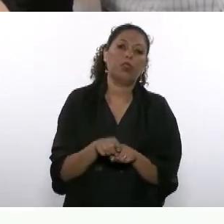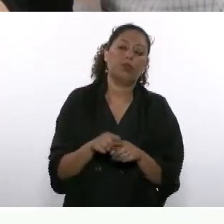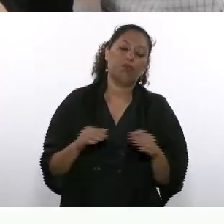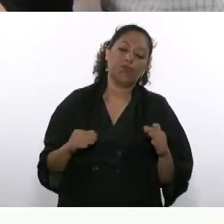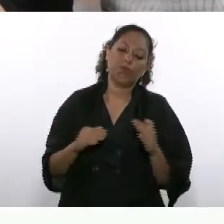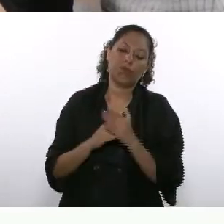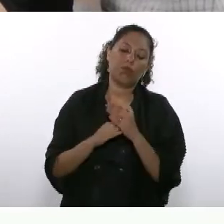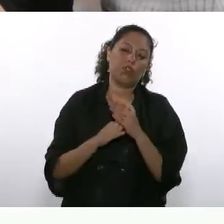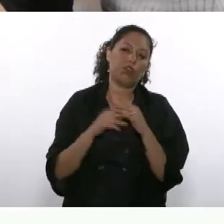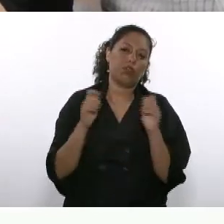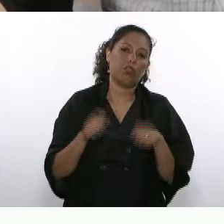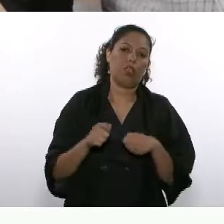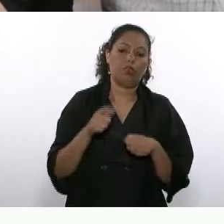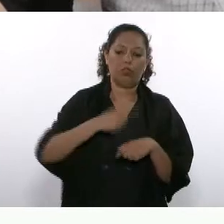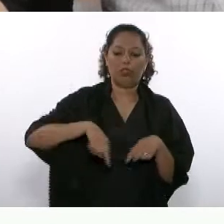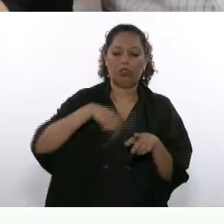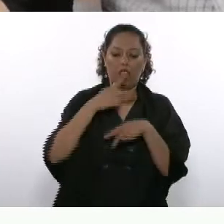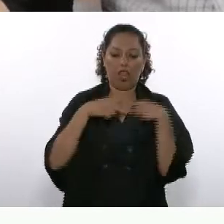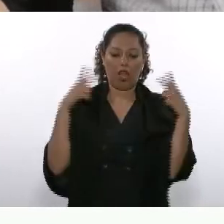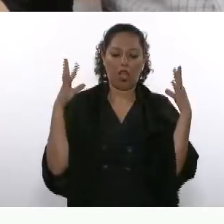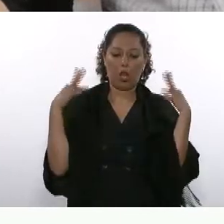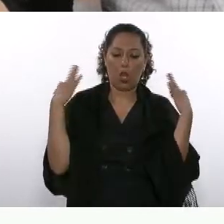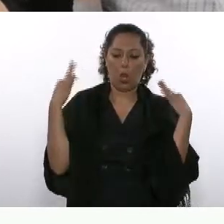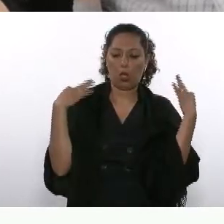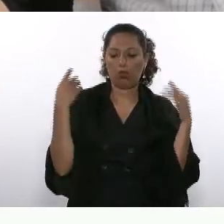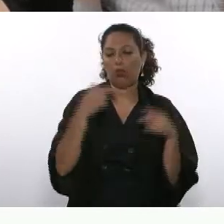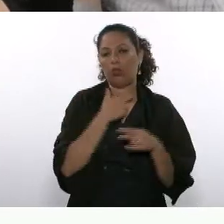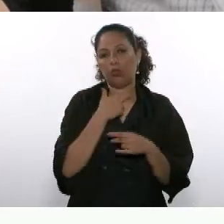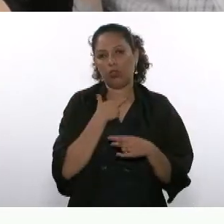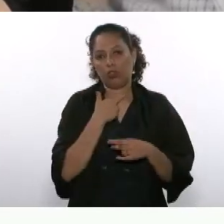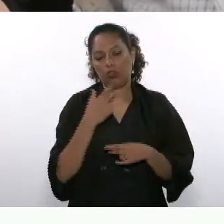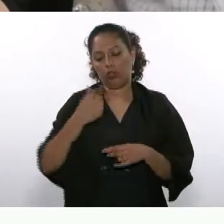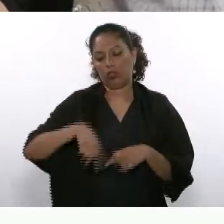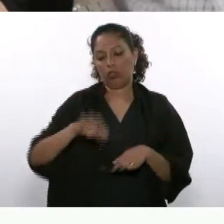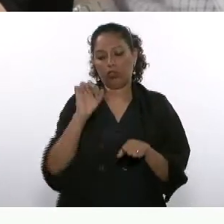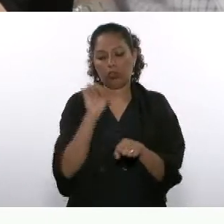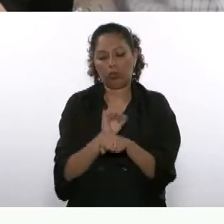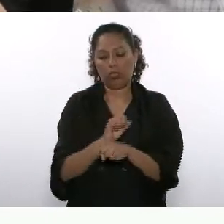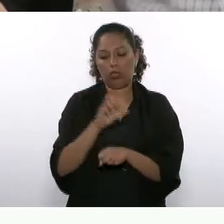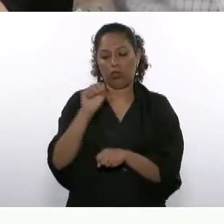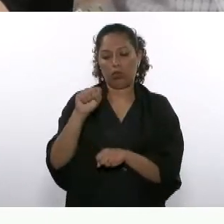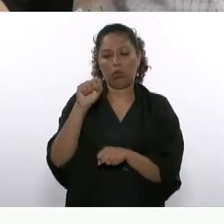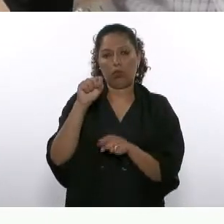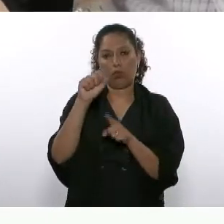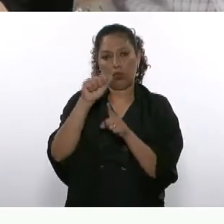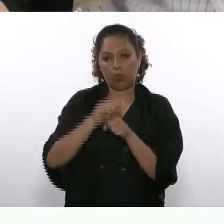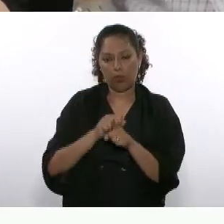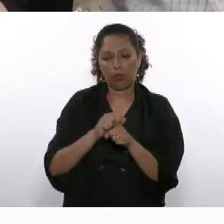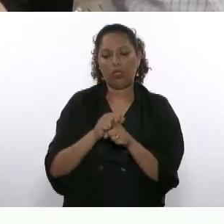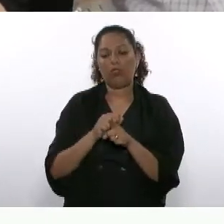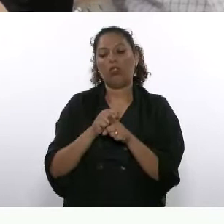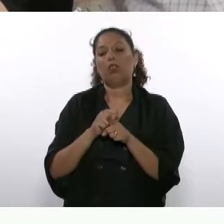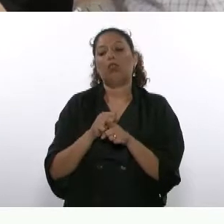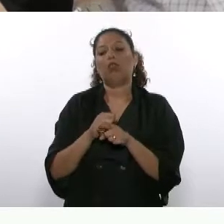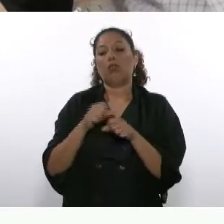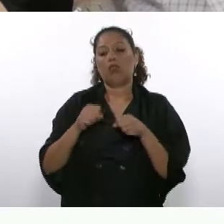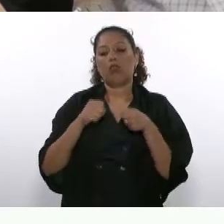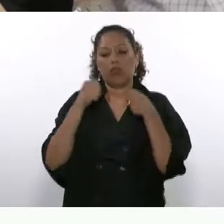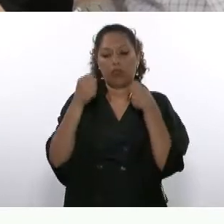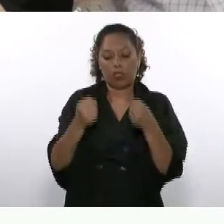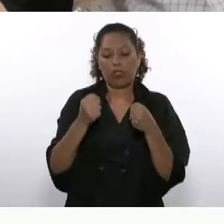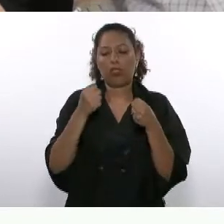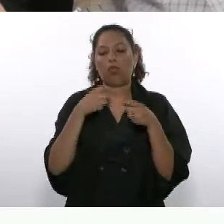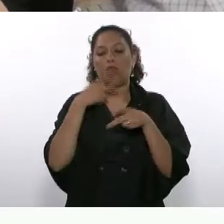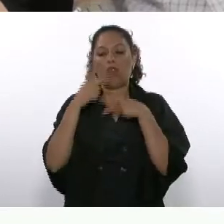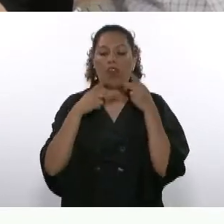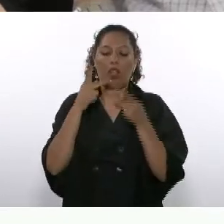fazer promoção do turismo. A gente passou quase 8 meses para conseguir mostrar que turismo, investimento em